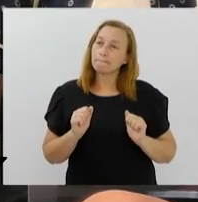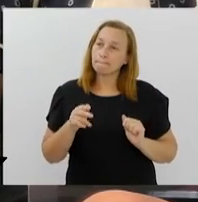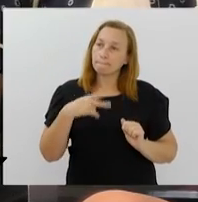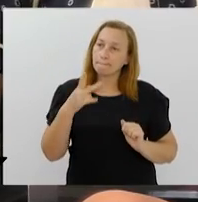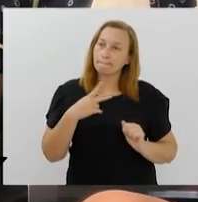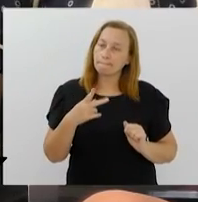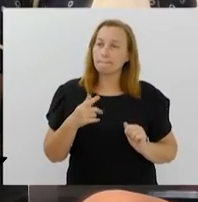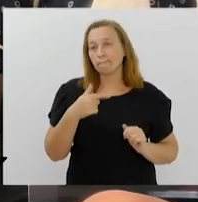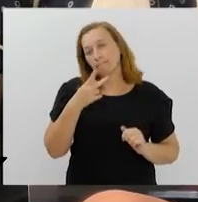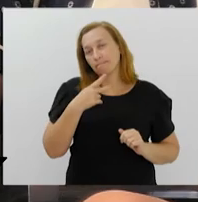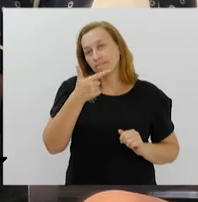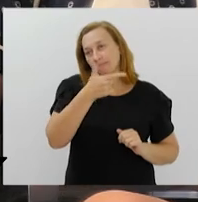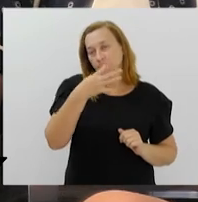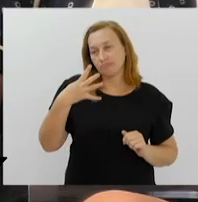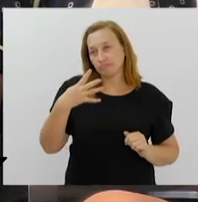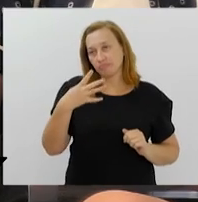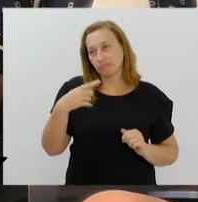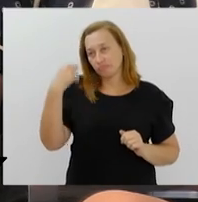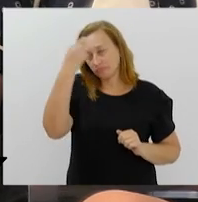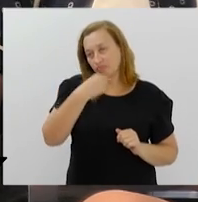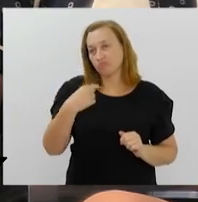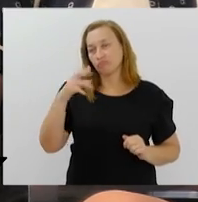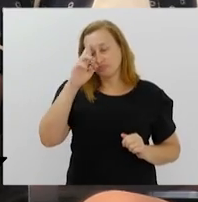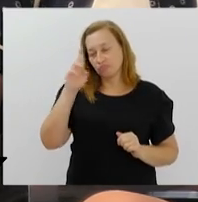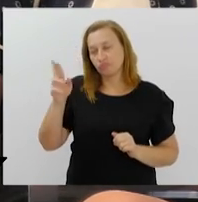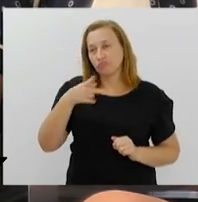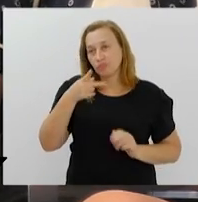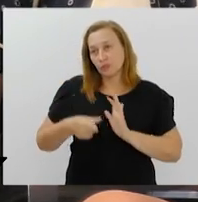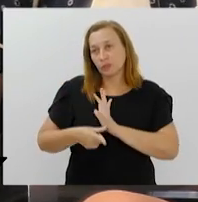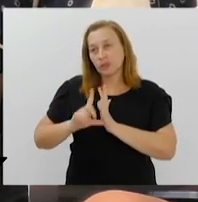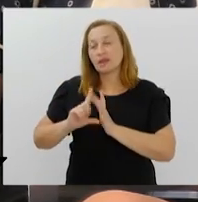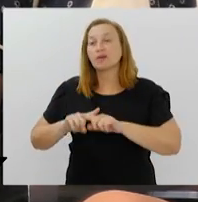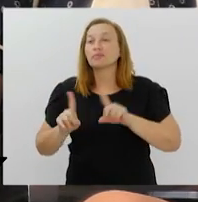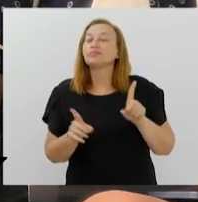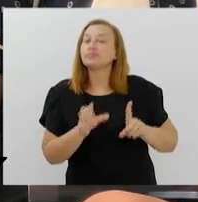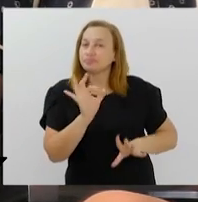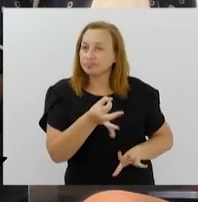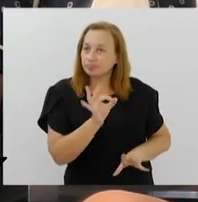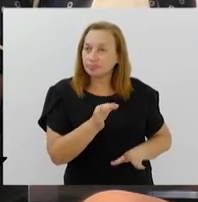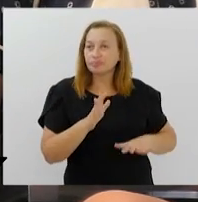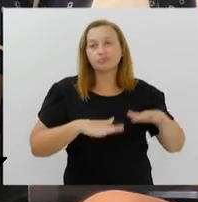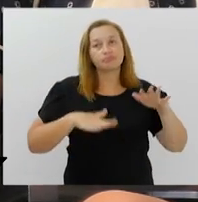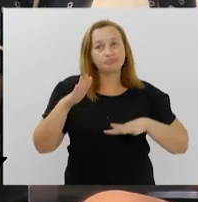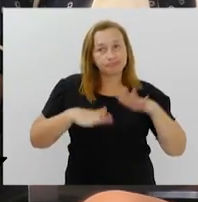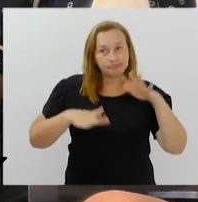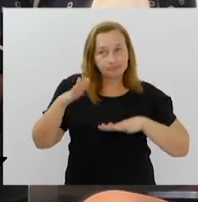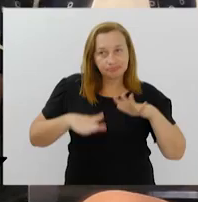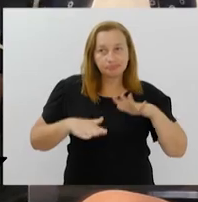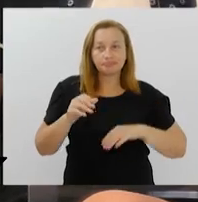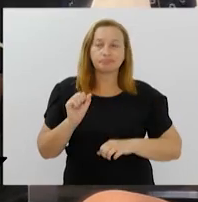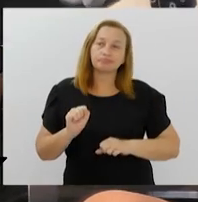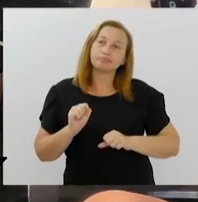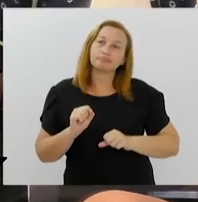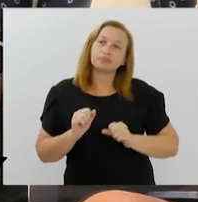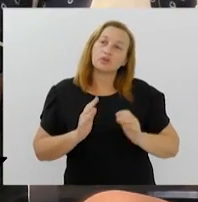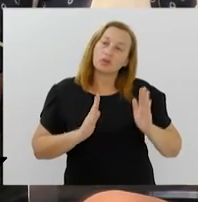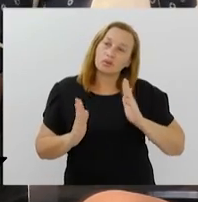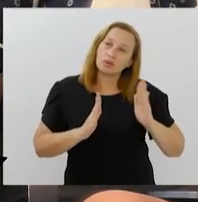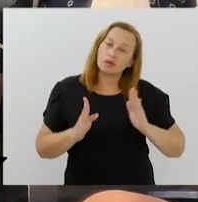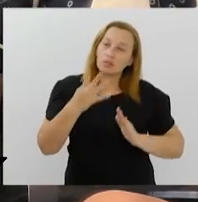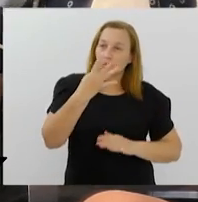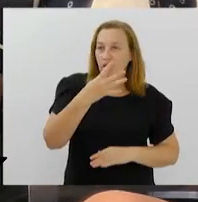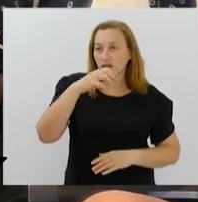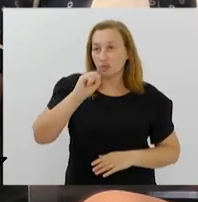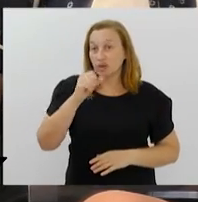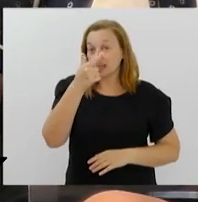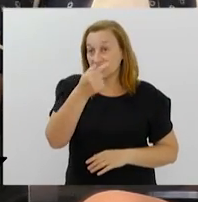usando aqui o de 24 horas pegando daquilo que que vossa senhoria acabou de dizer mas é lógico que dependendo das situações podemos ter um prazo de 48 7 dias